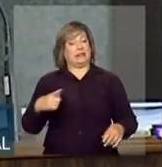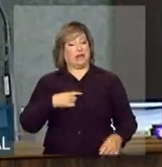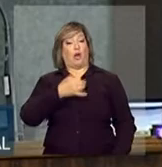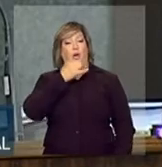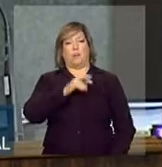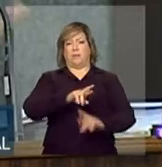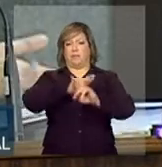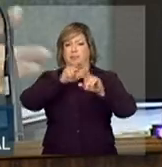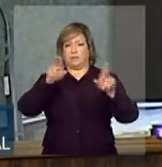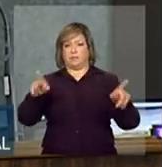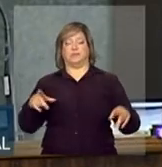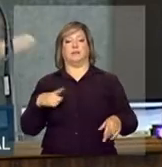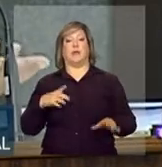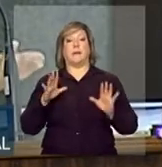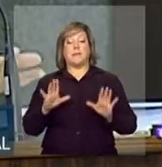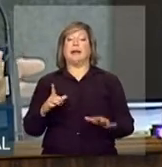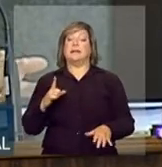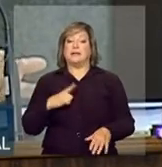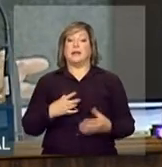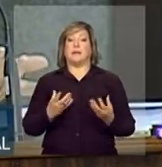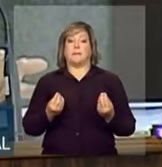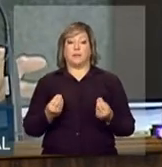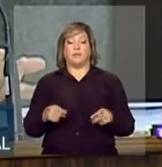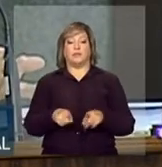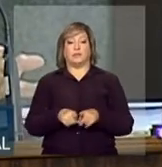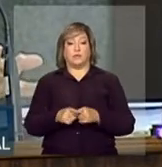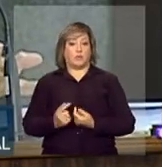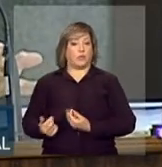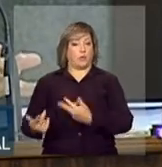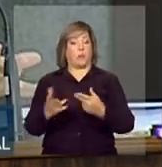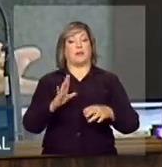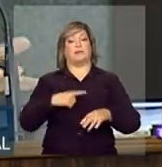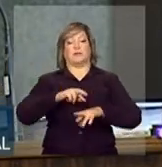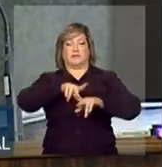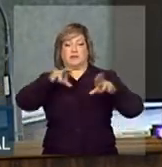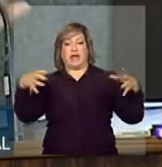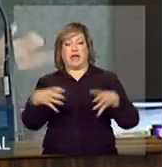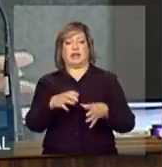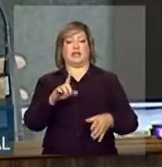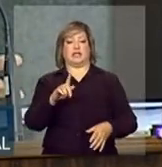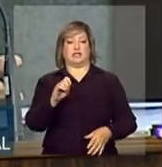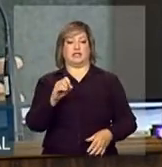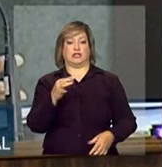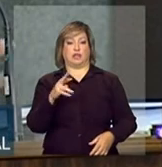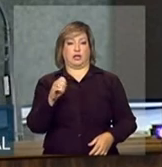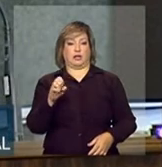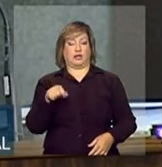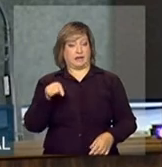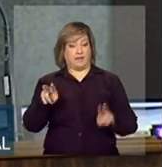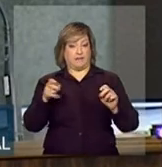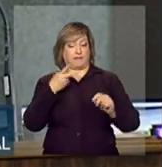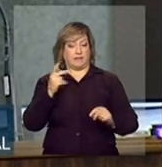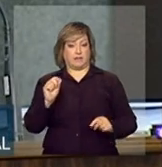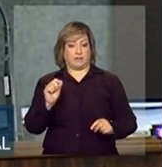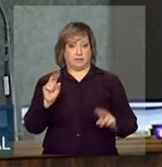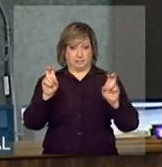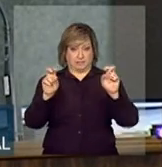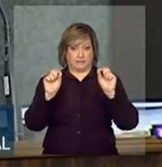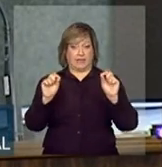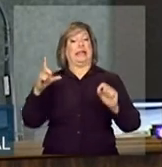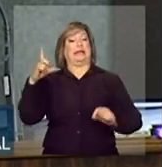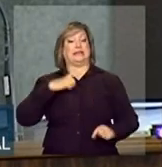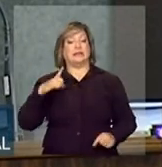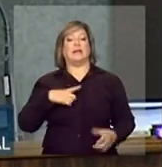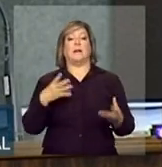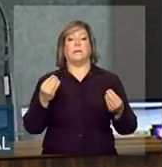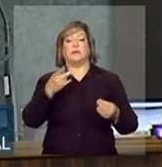Há muita convergência, mas há muita divergência entre os gestores. Né? Então, essa fala mostra isso. Tem muito gestor que